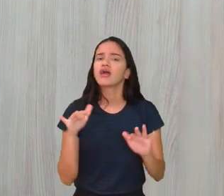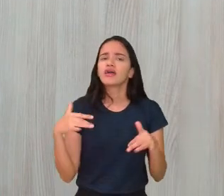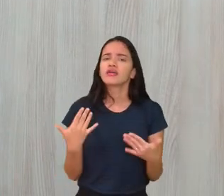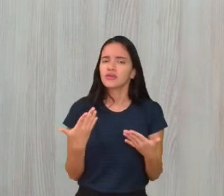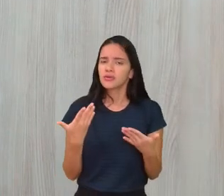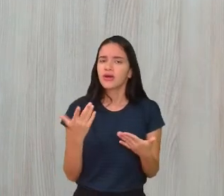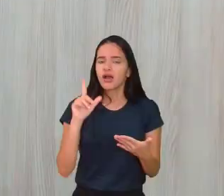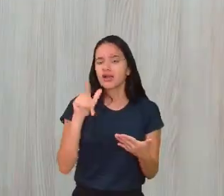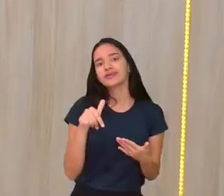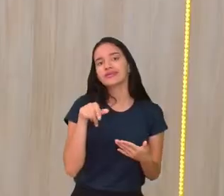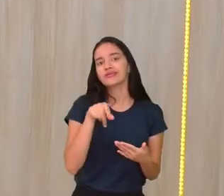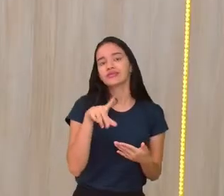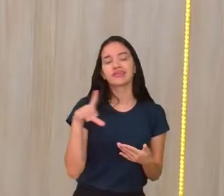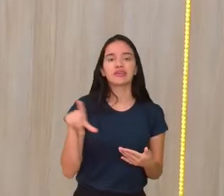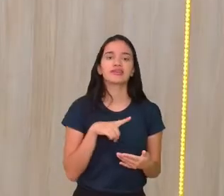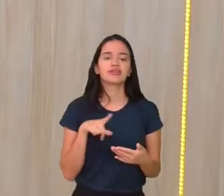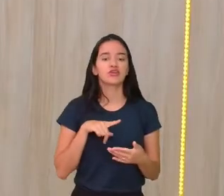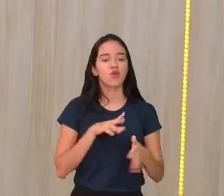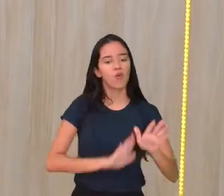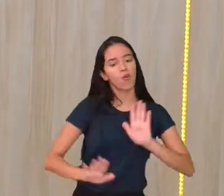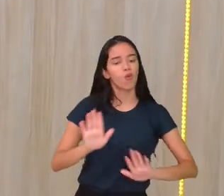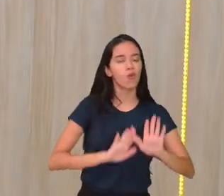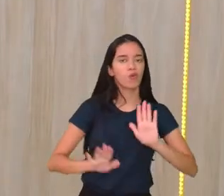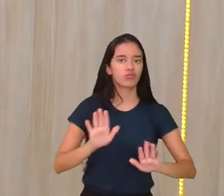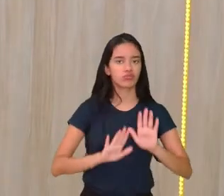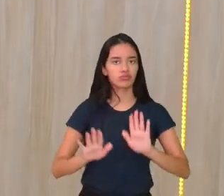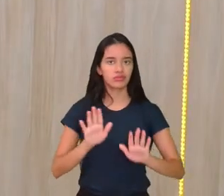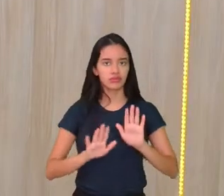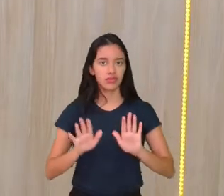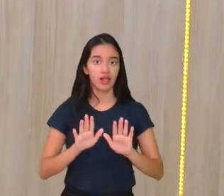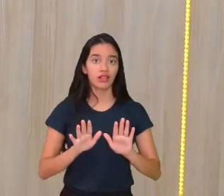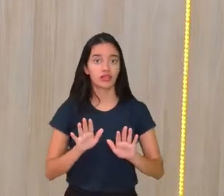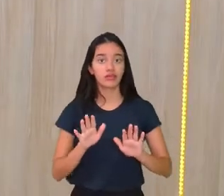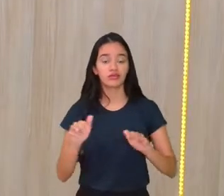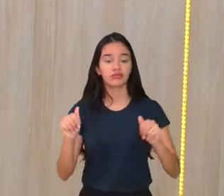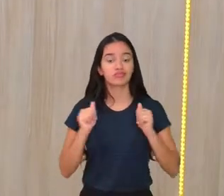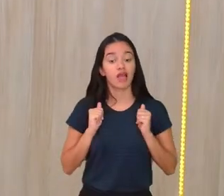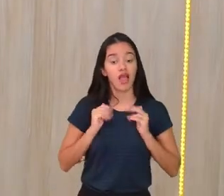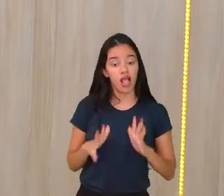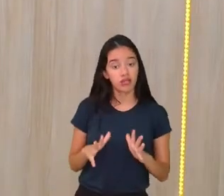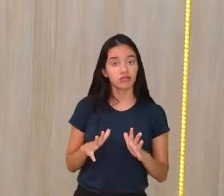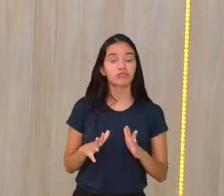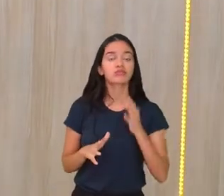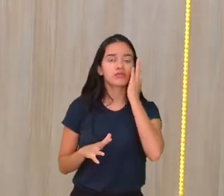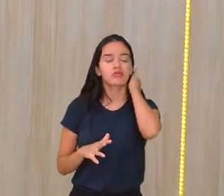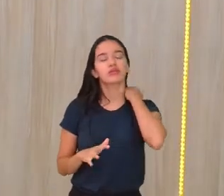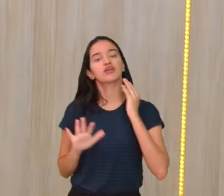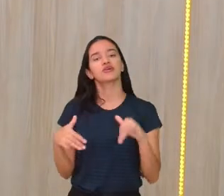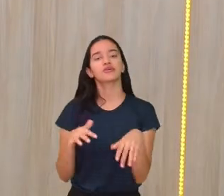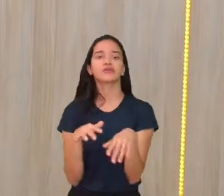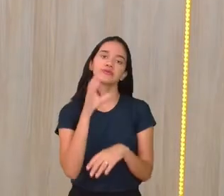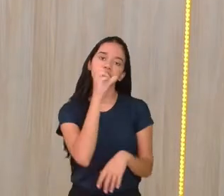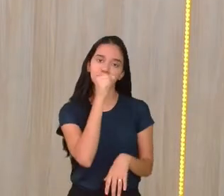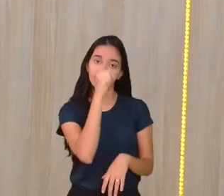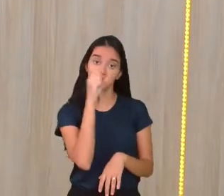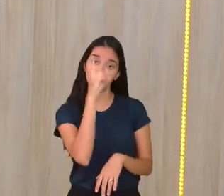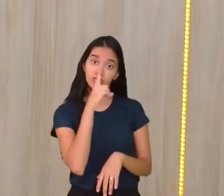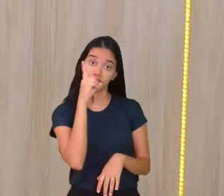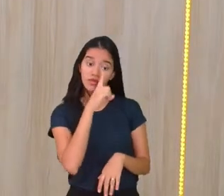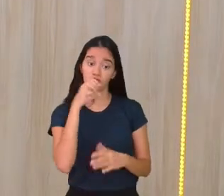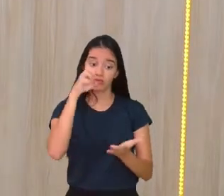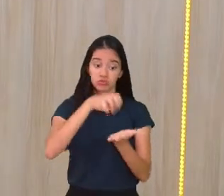nessa questão de você ter aquele cuidadozinho nas suas pequenas atitudes, não é que você vai estar no final de semana, por exemplo, no Marco